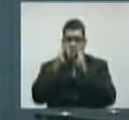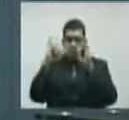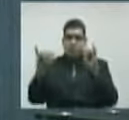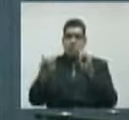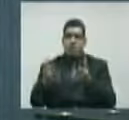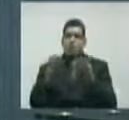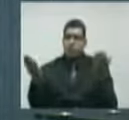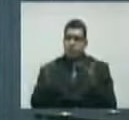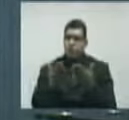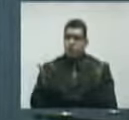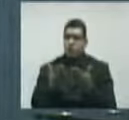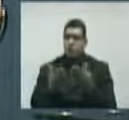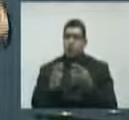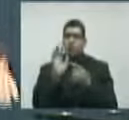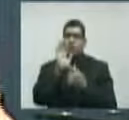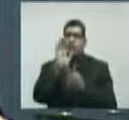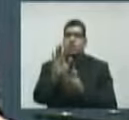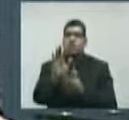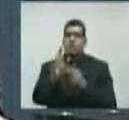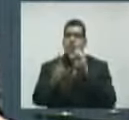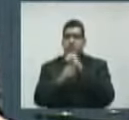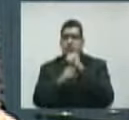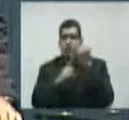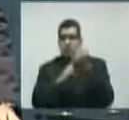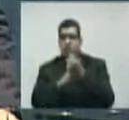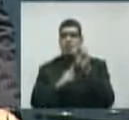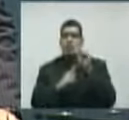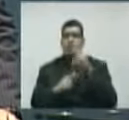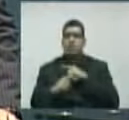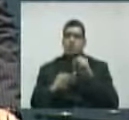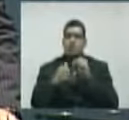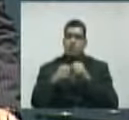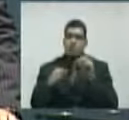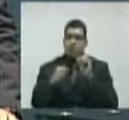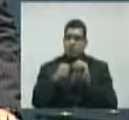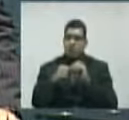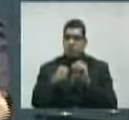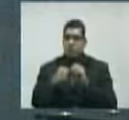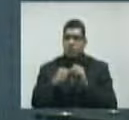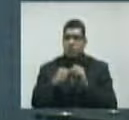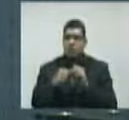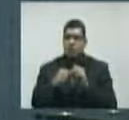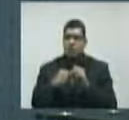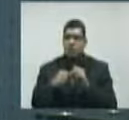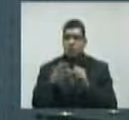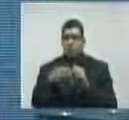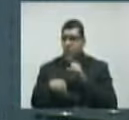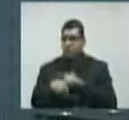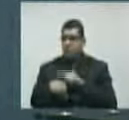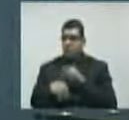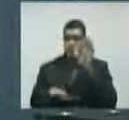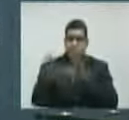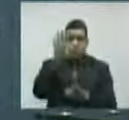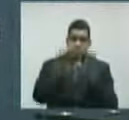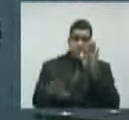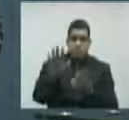anuncia que hoje apresentará à sociedade, o que deve estar fazendo daqui a alguns minutos, um